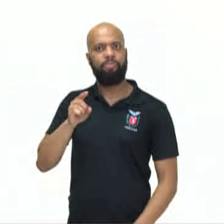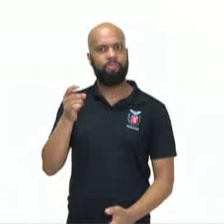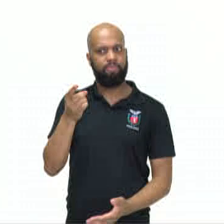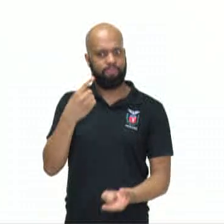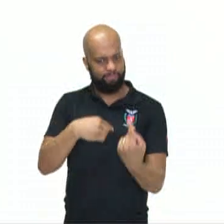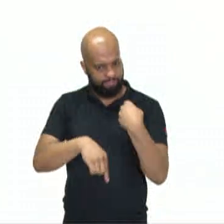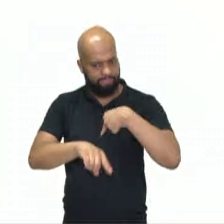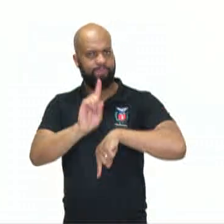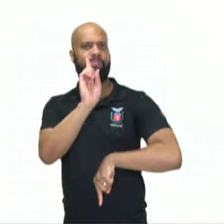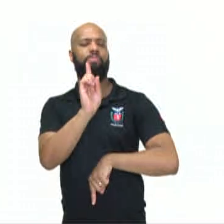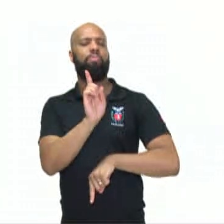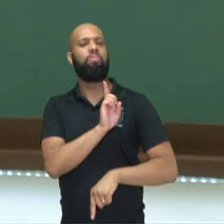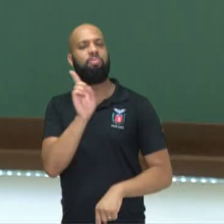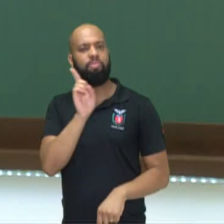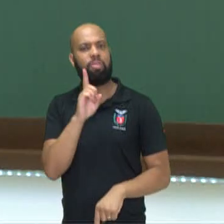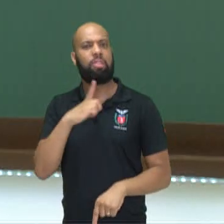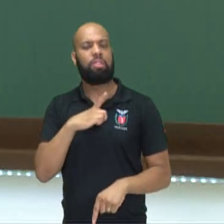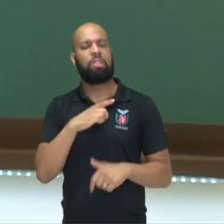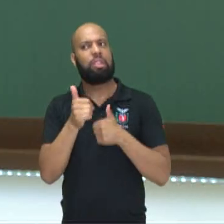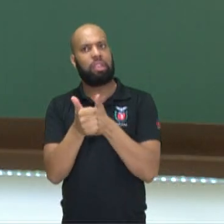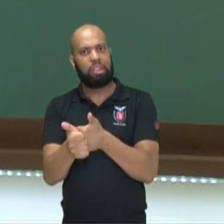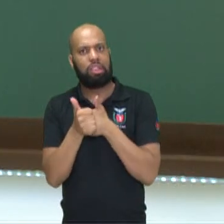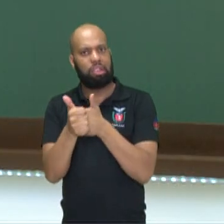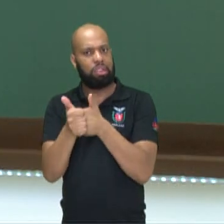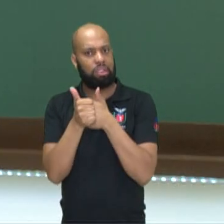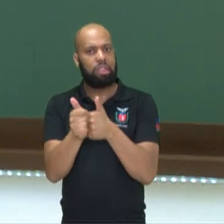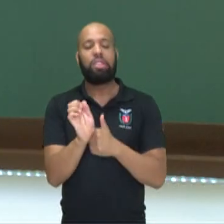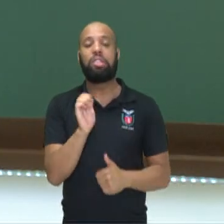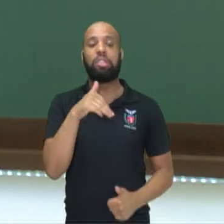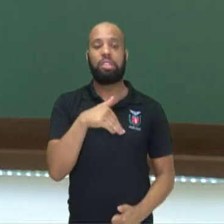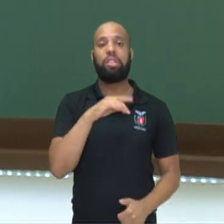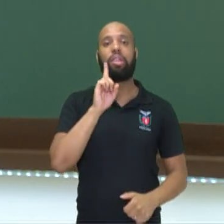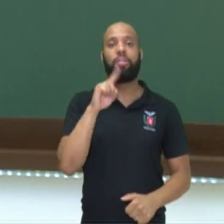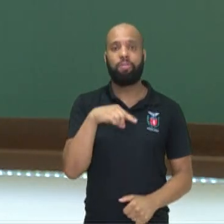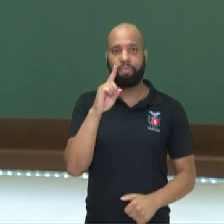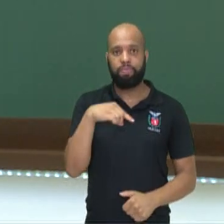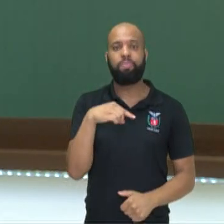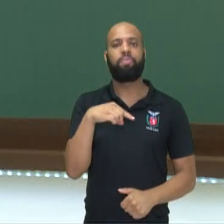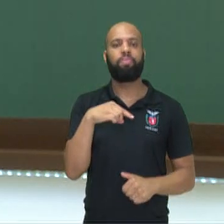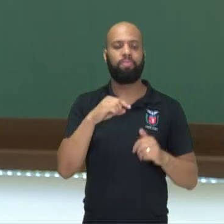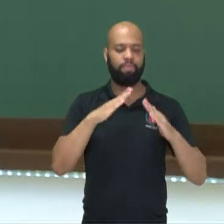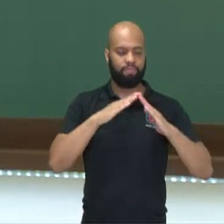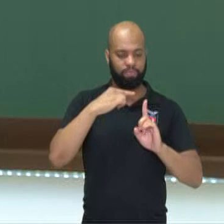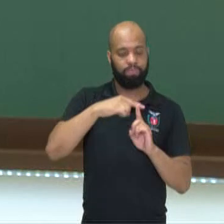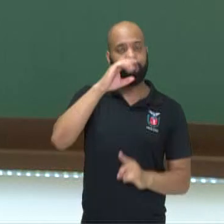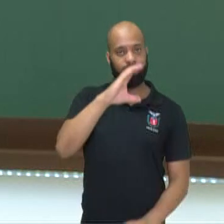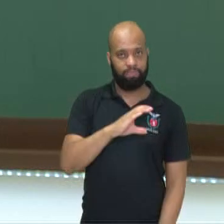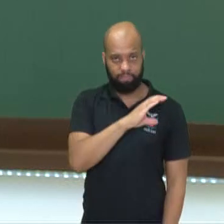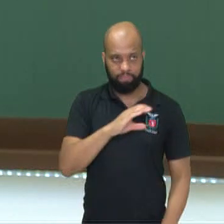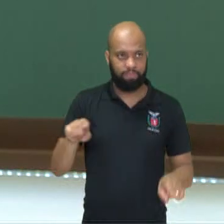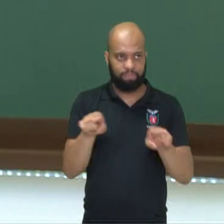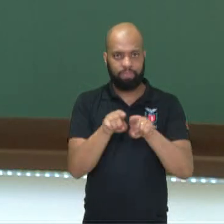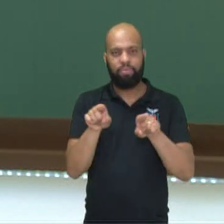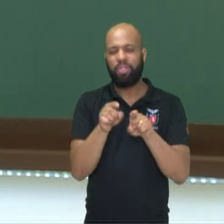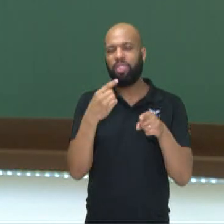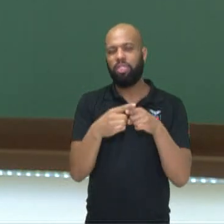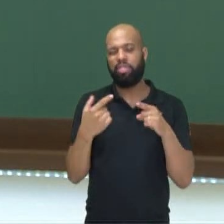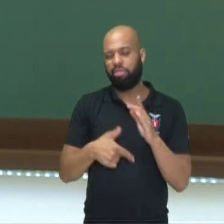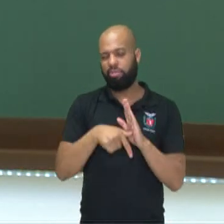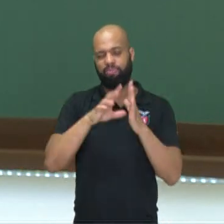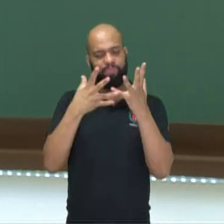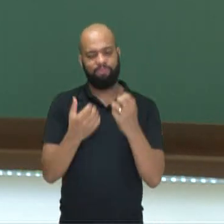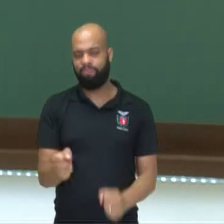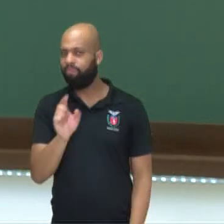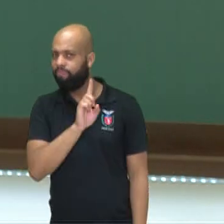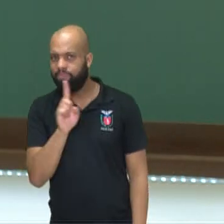isso. Inclusive foi muito perseguido pela Igreja Católica, foi muito perseguido. Essa ideia não era aceita, tá?